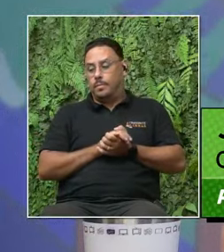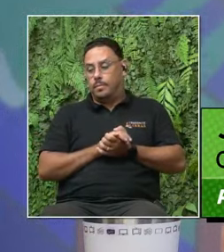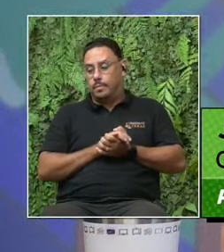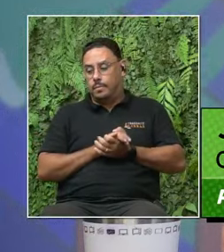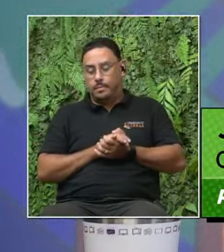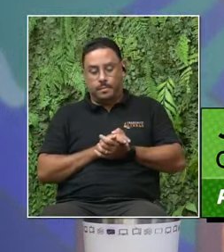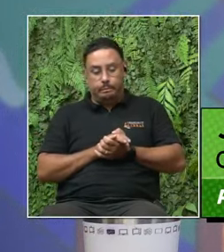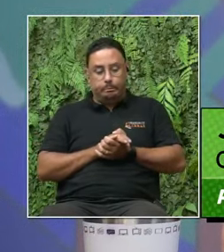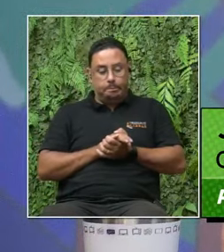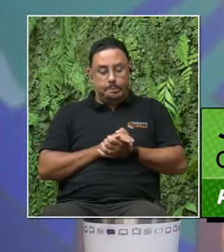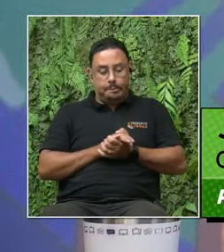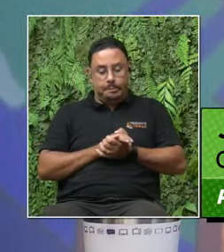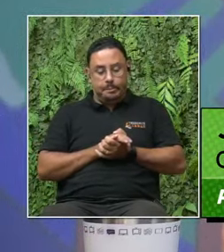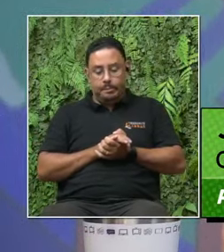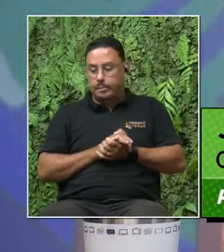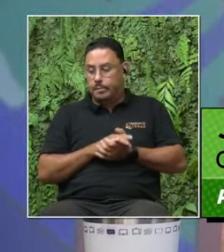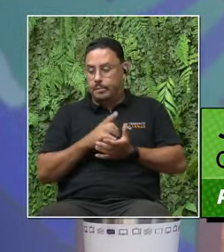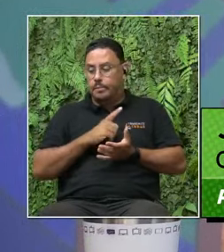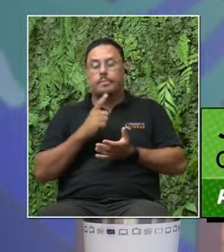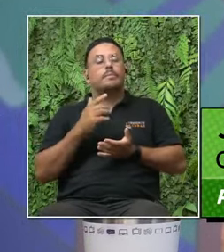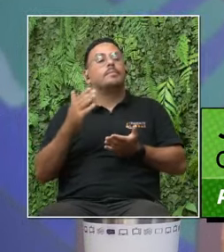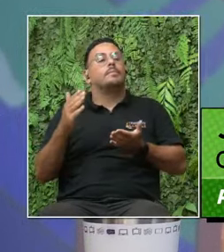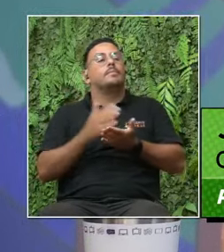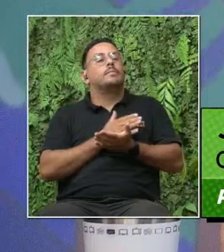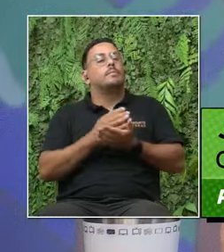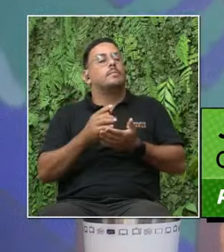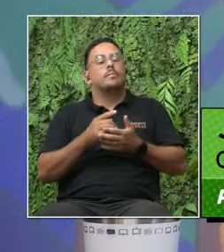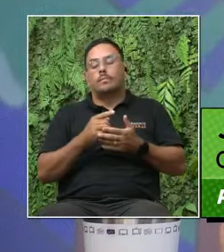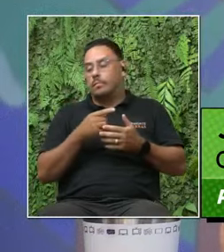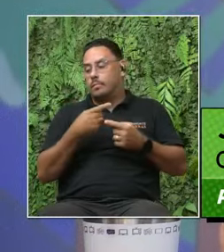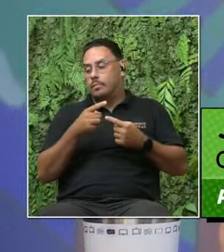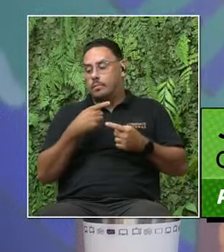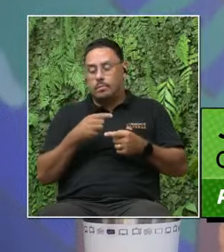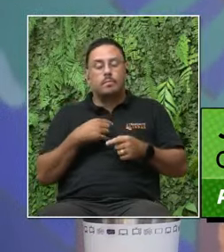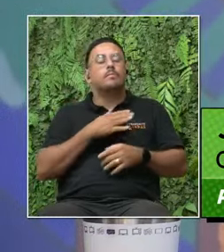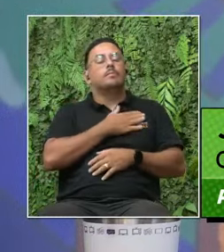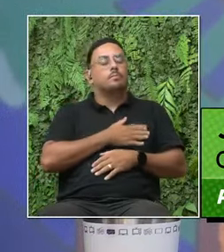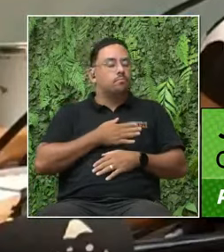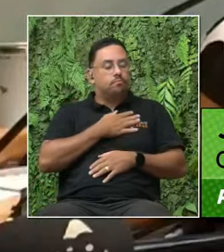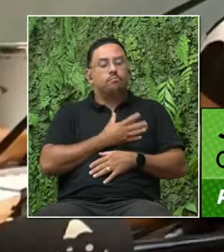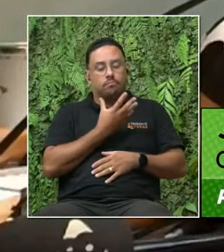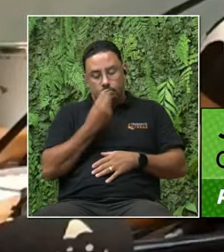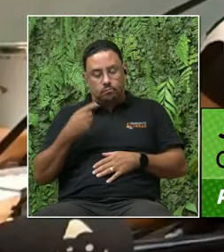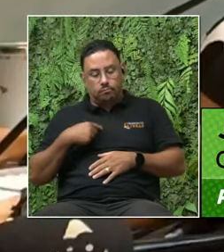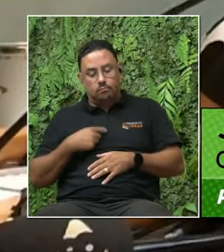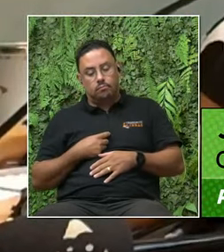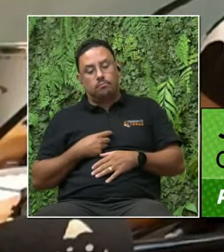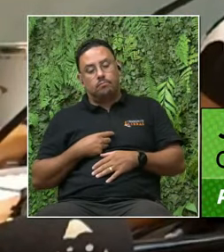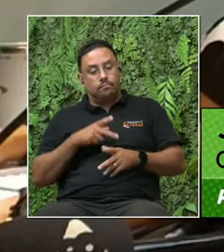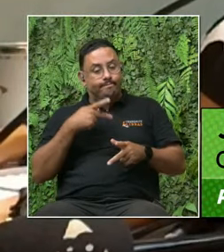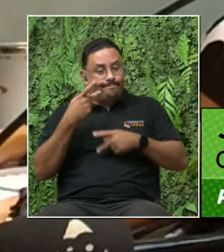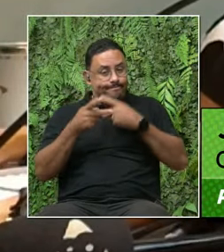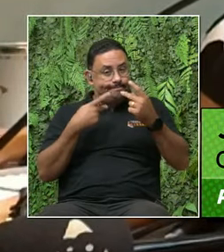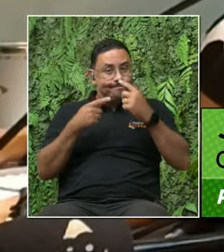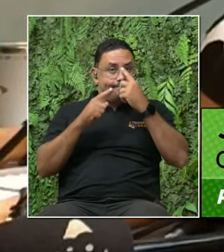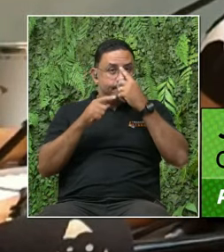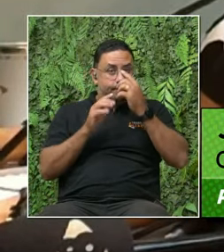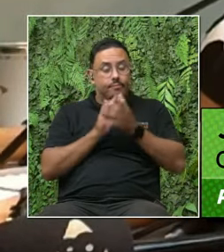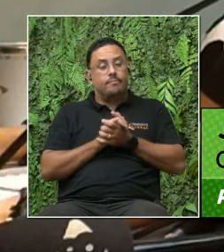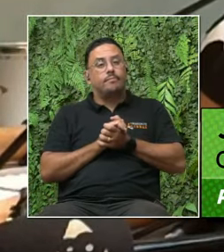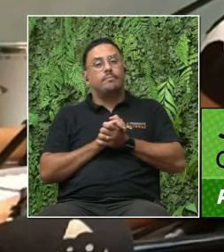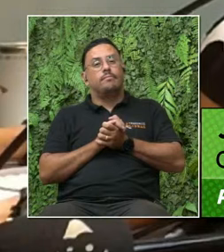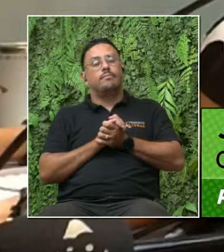Campos tem aqui alguns pontos dessa entrevista Eu também gostei e se tem uma assim falando da